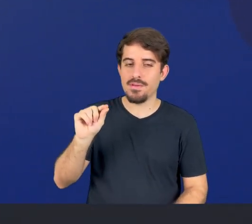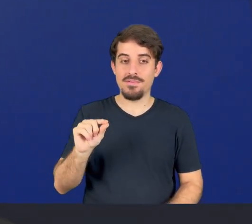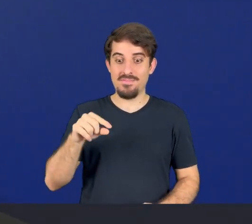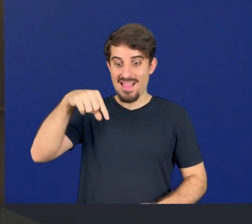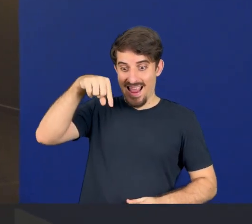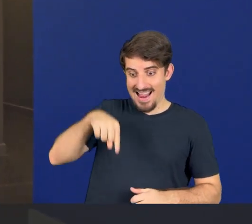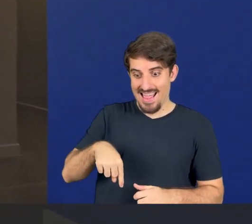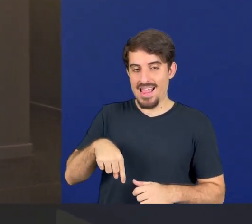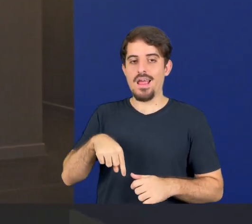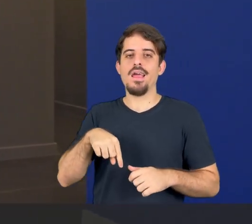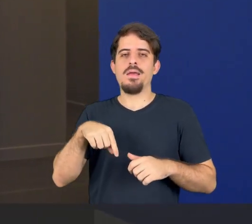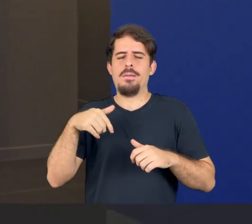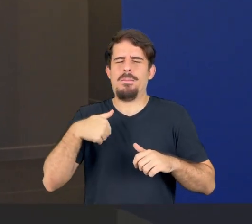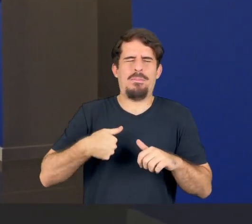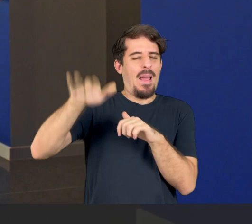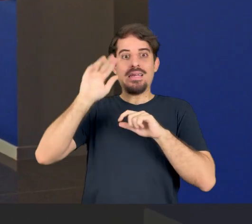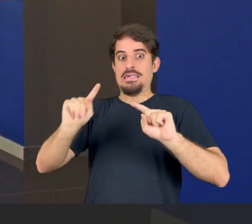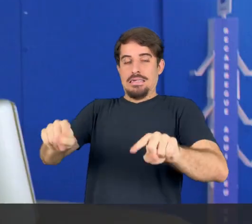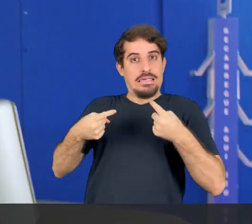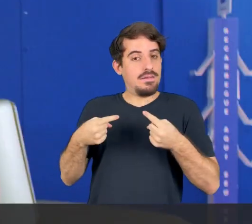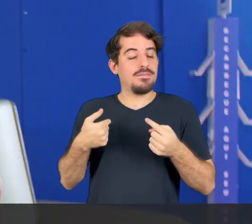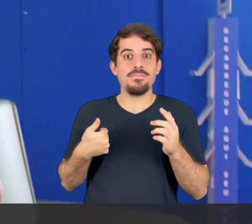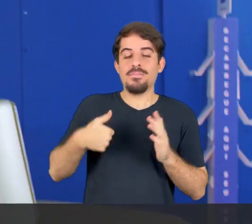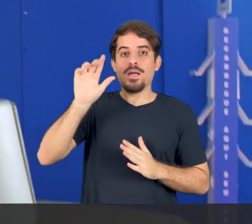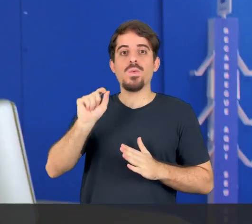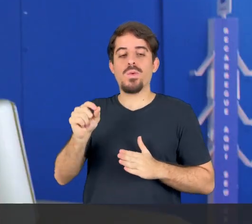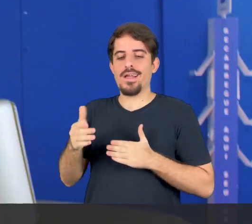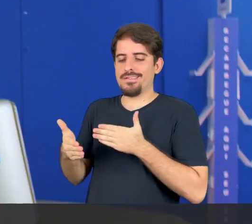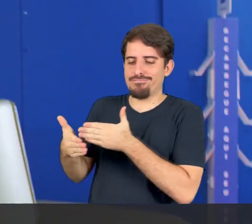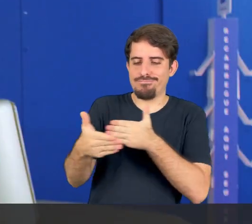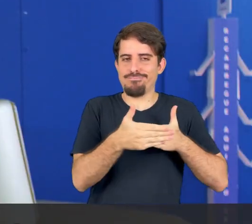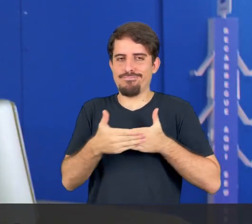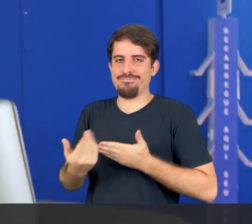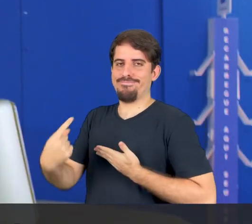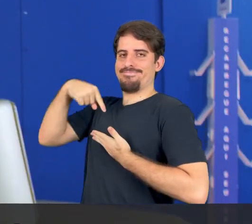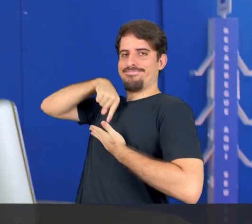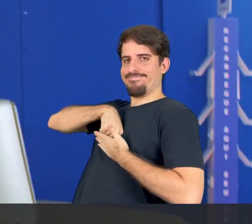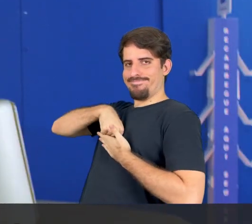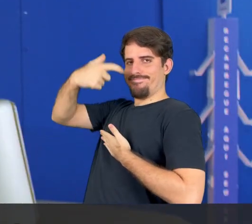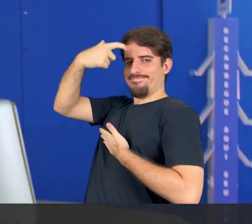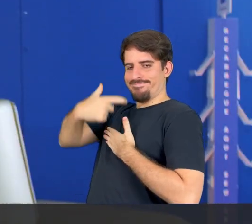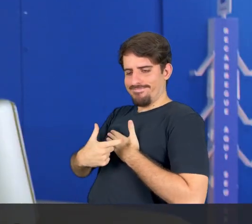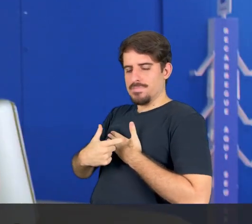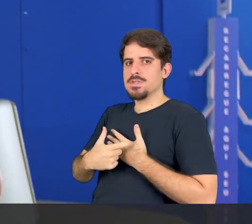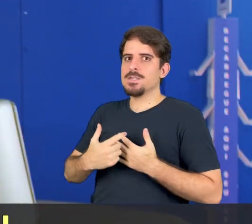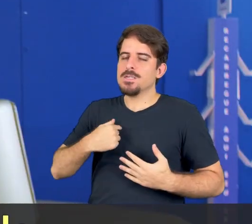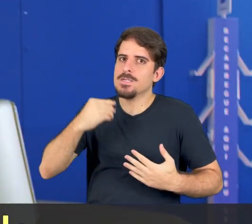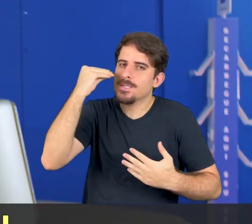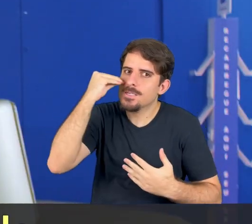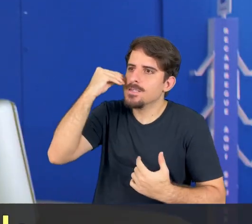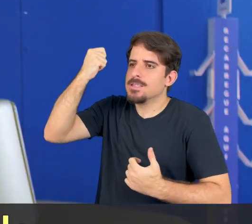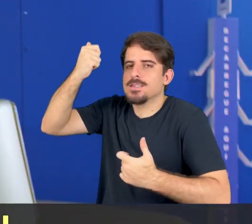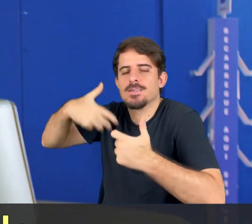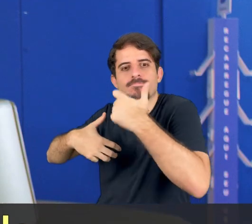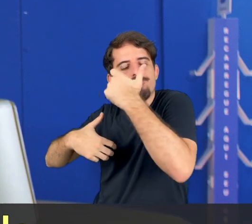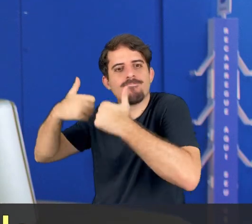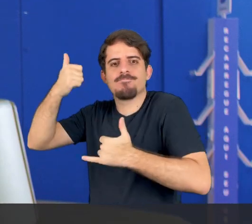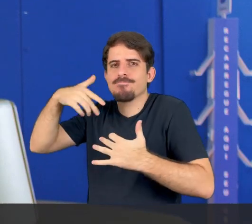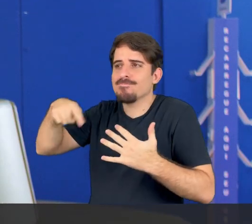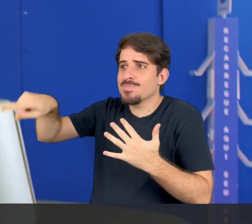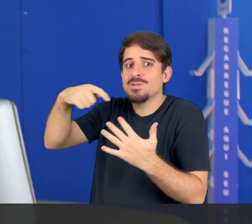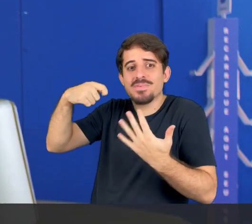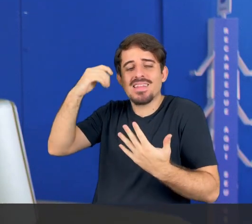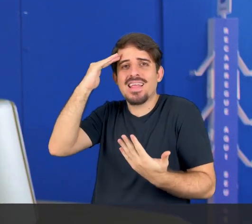que aqui a gente teve o maior desafio é a barreira atitudinal, e é essa que a gente mira, que é